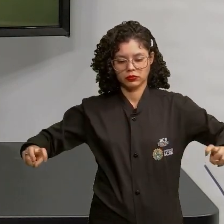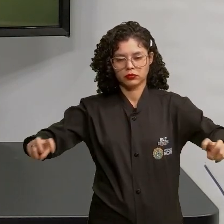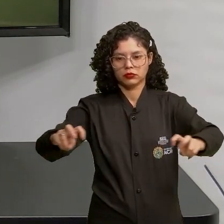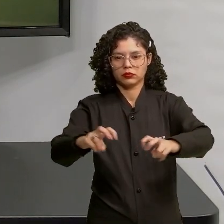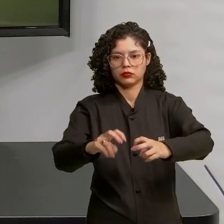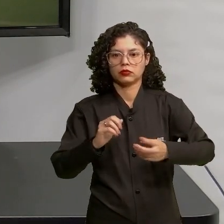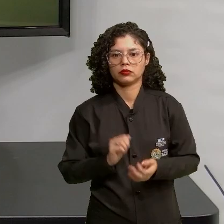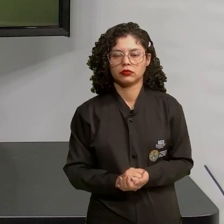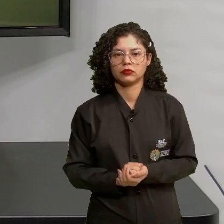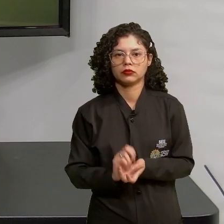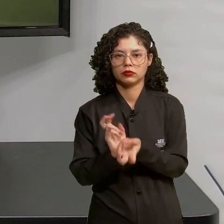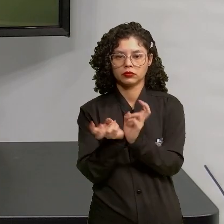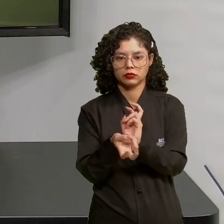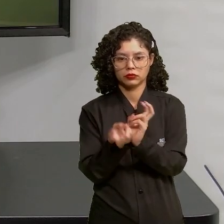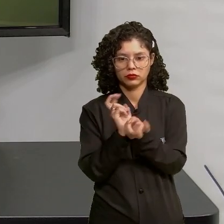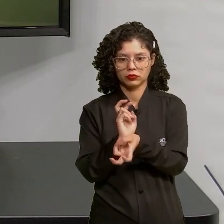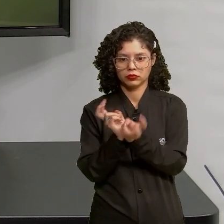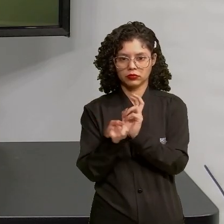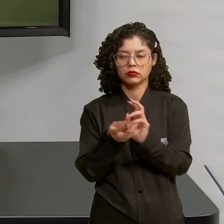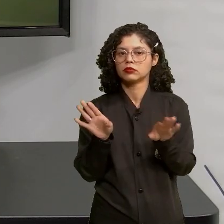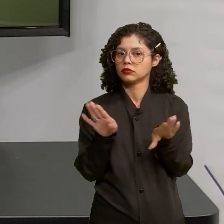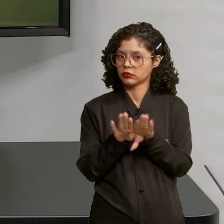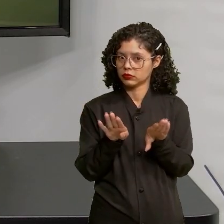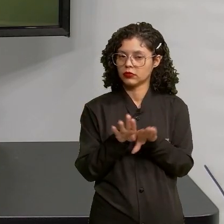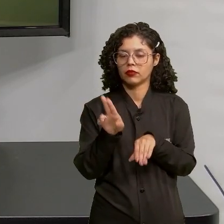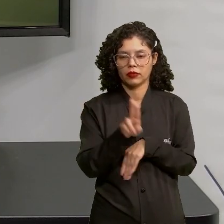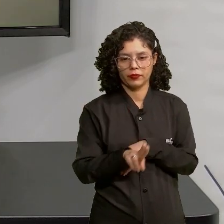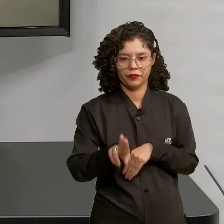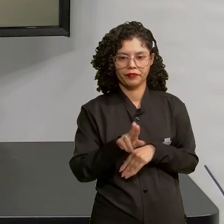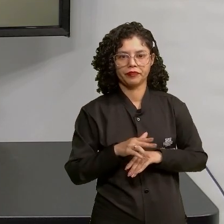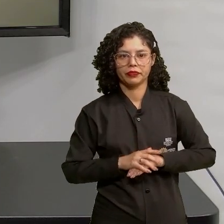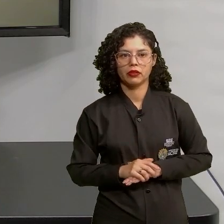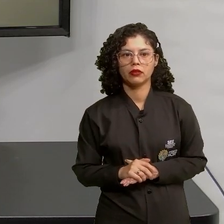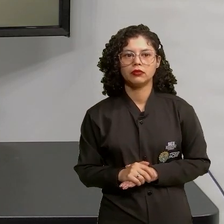de capoeira. Então, eles são muito comuns.